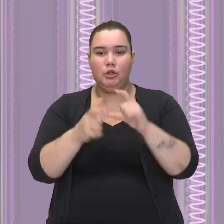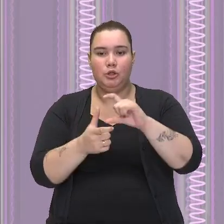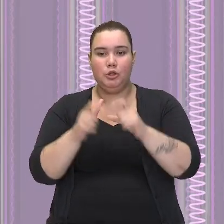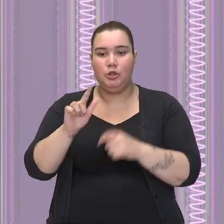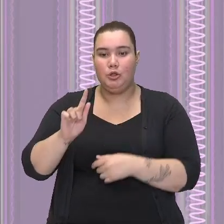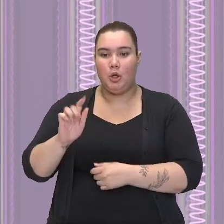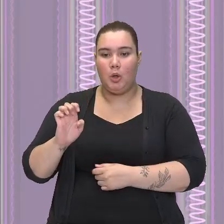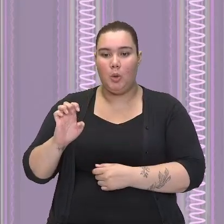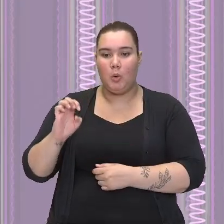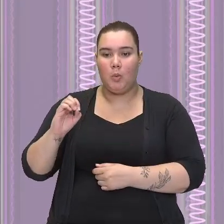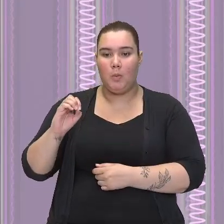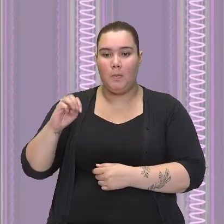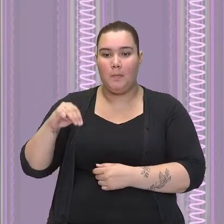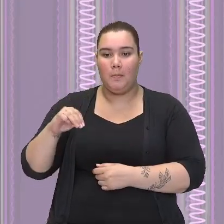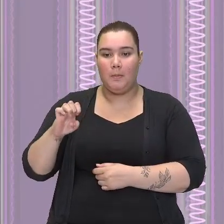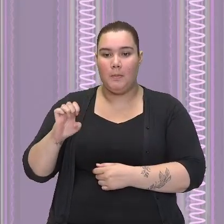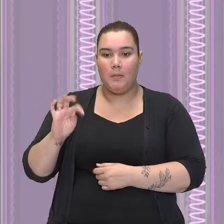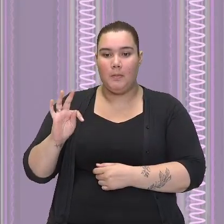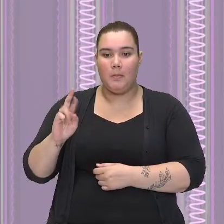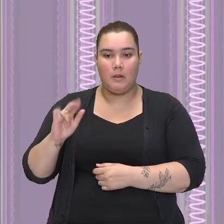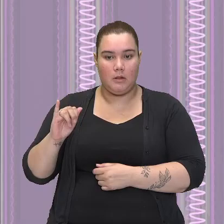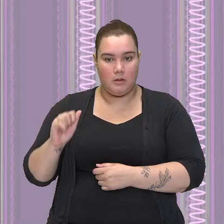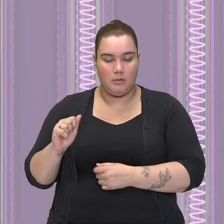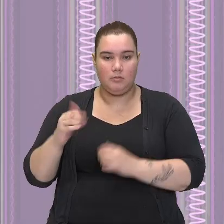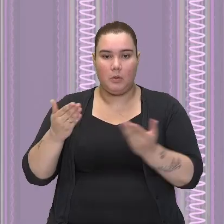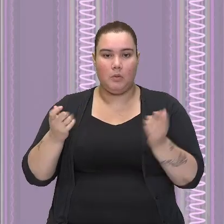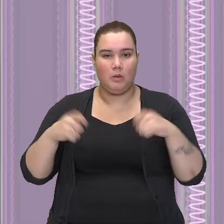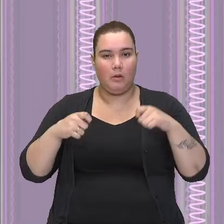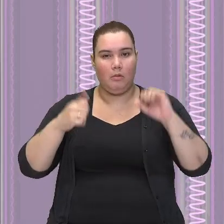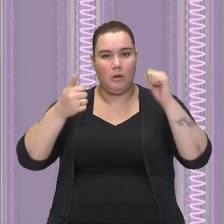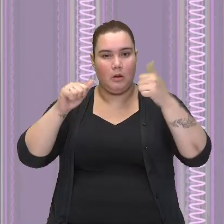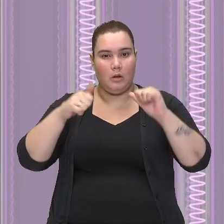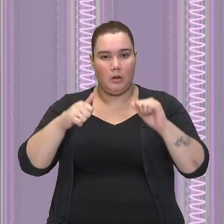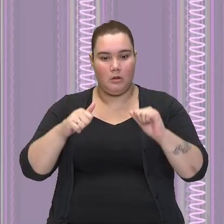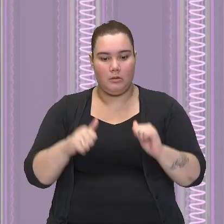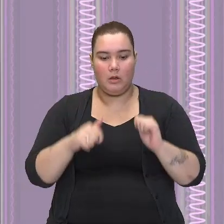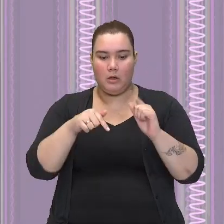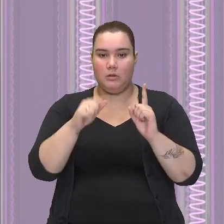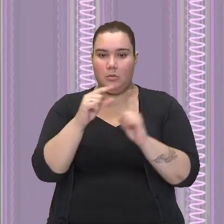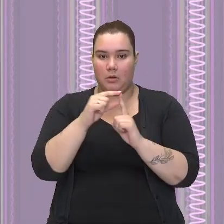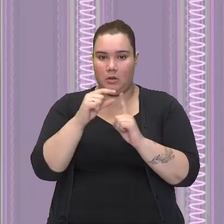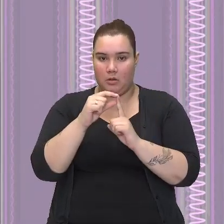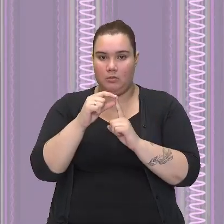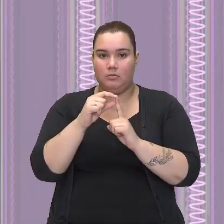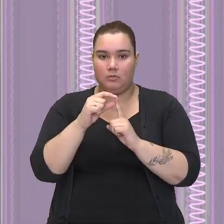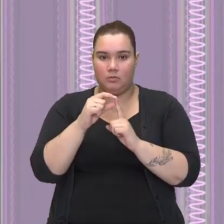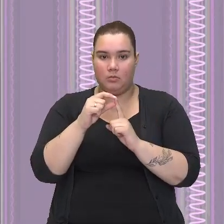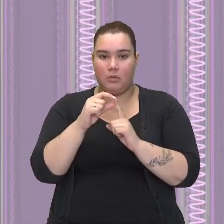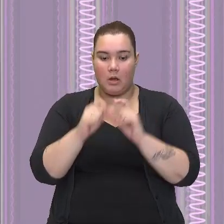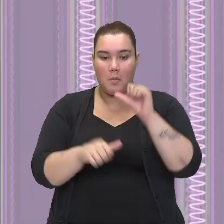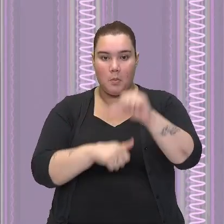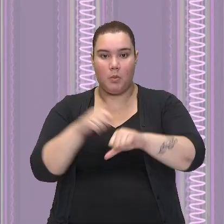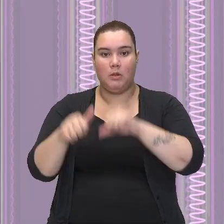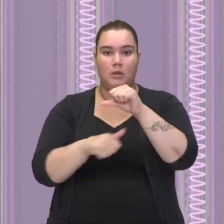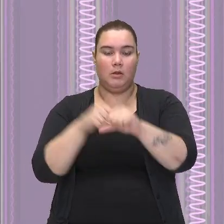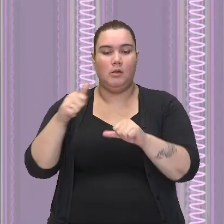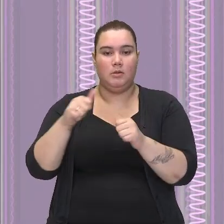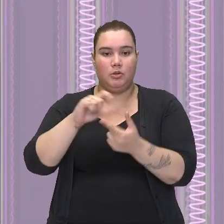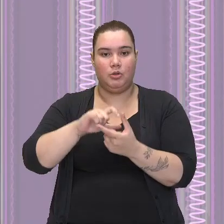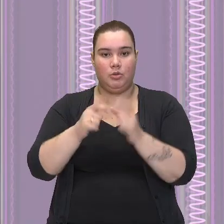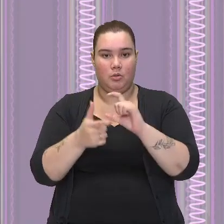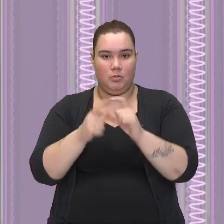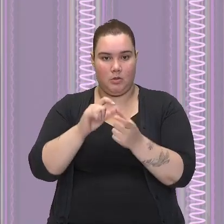geométricas, certo? Então, nós poderíamos analisar a epistemologia dessa palavra, transformações